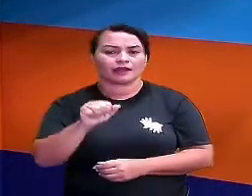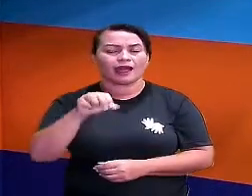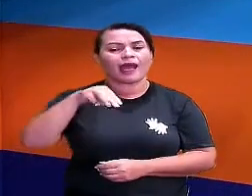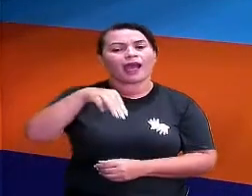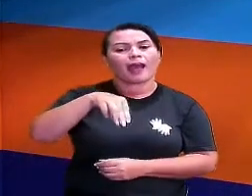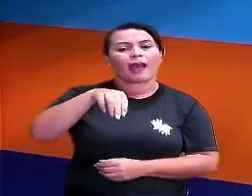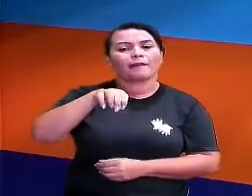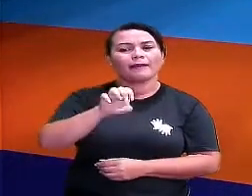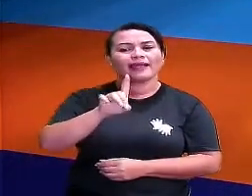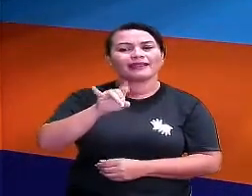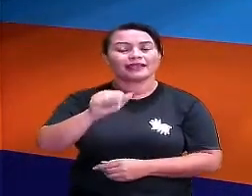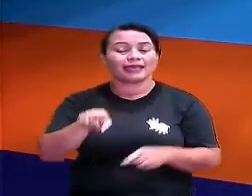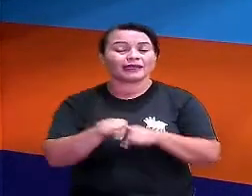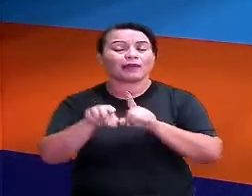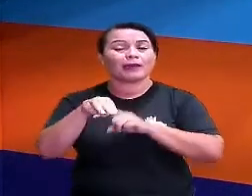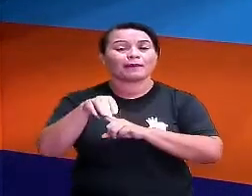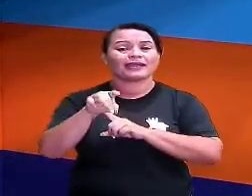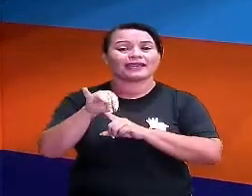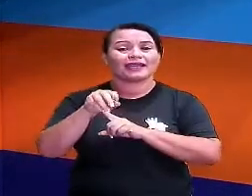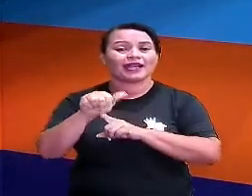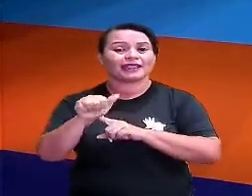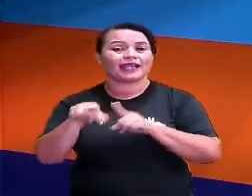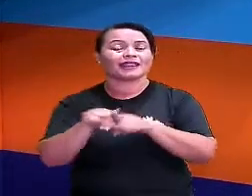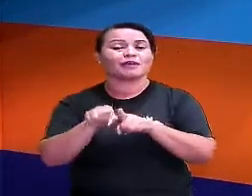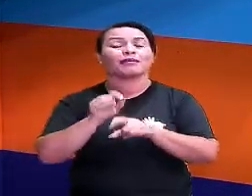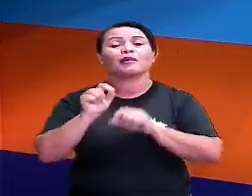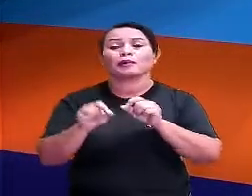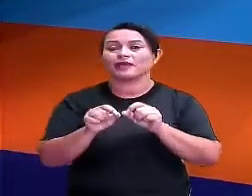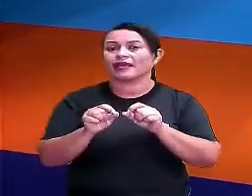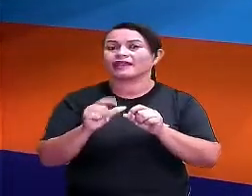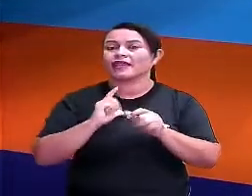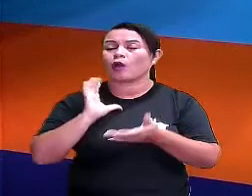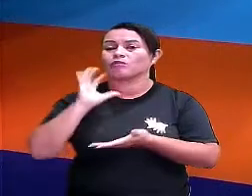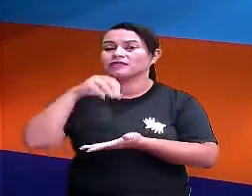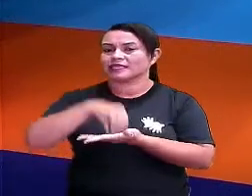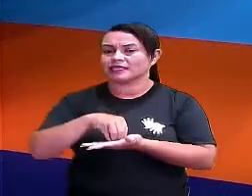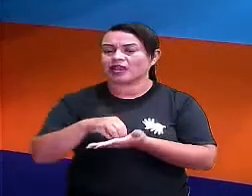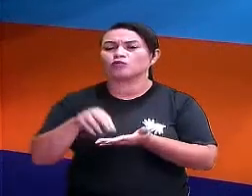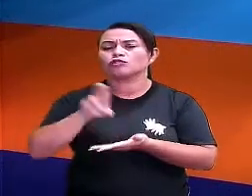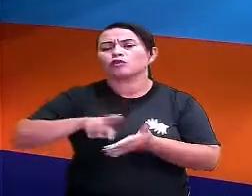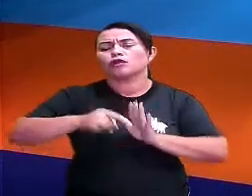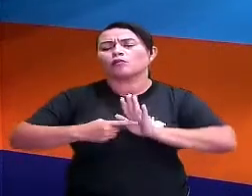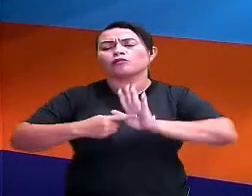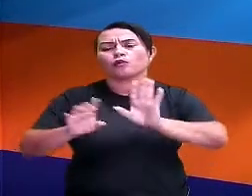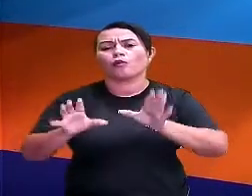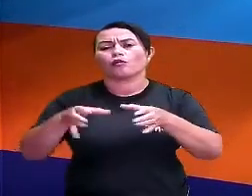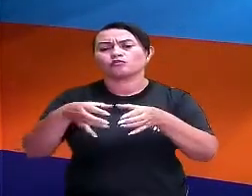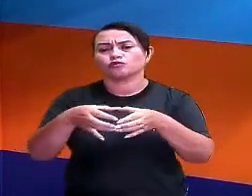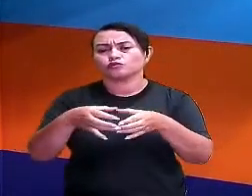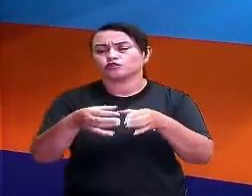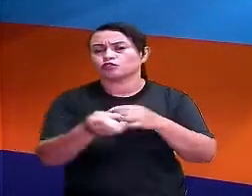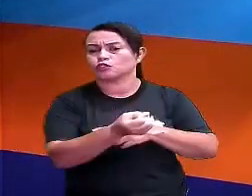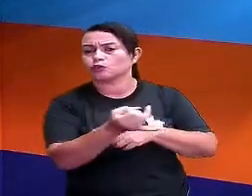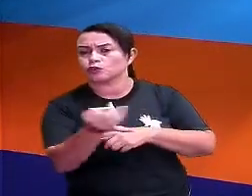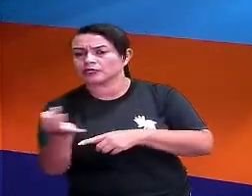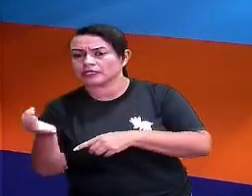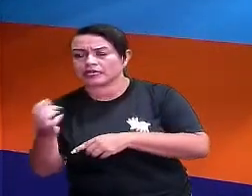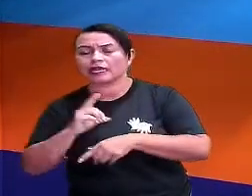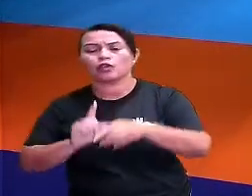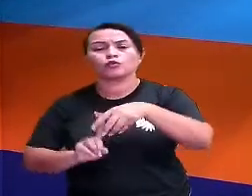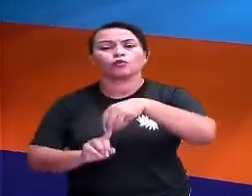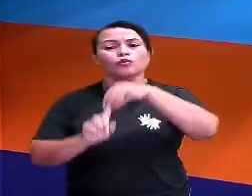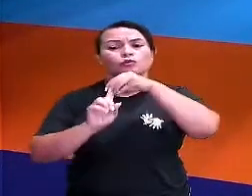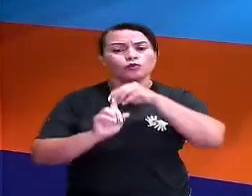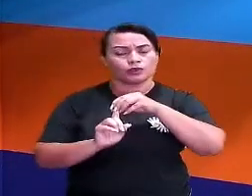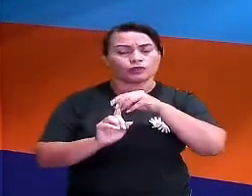são conhecidas como medidas de tendência central. Elas são utilizadas para representar um conjunto de dados com um único valor.